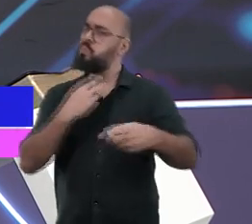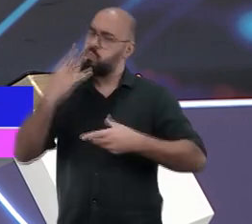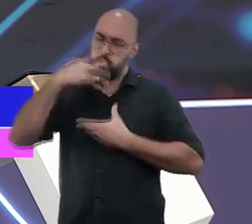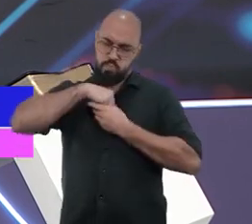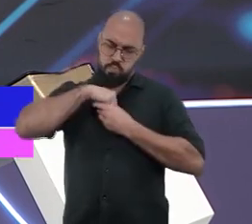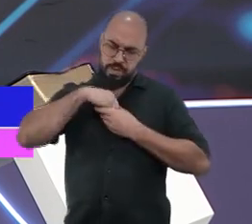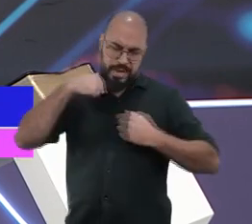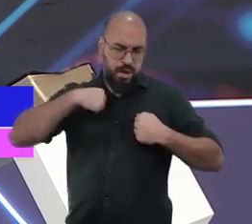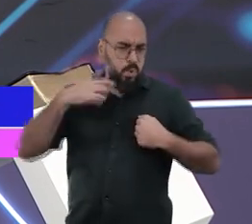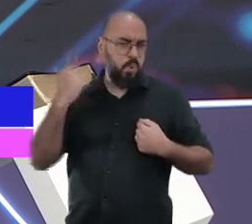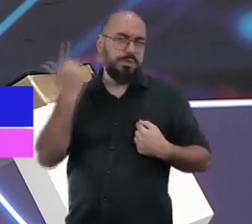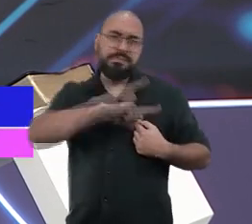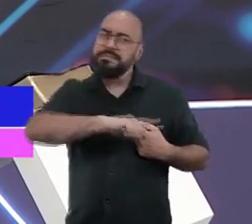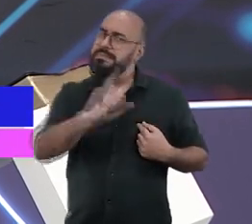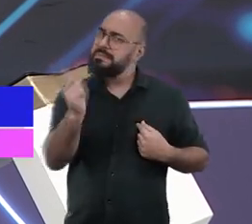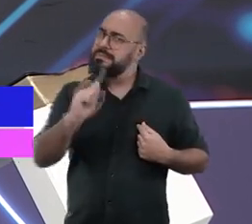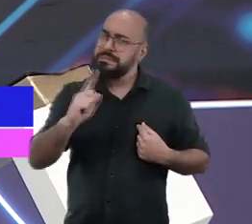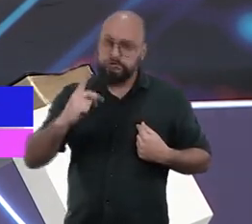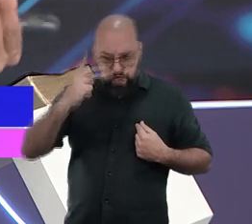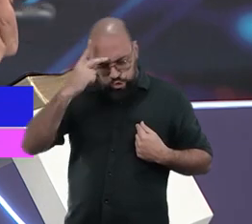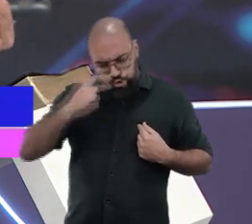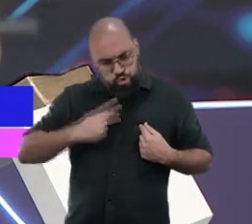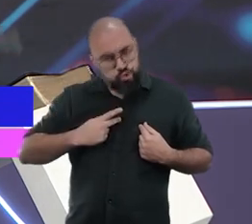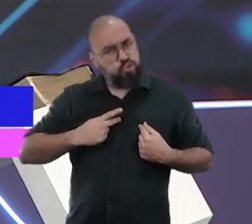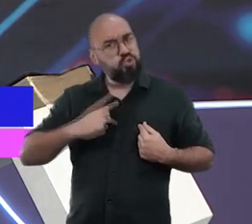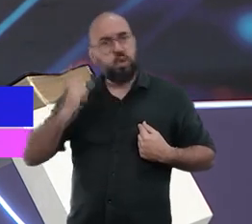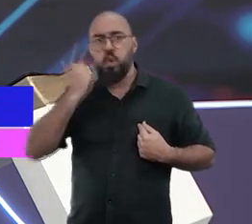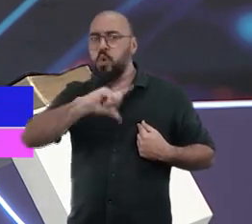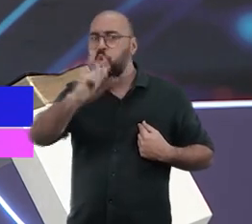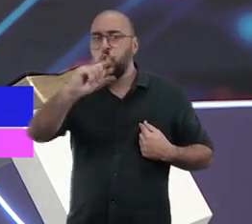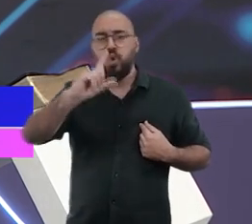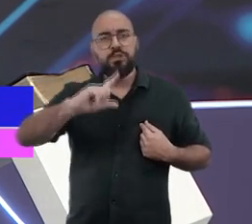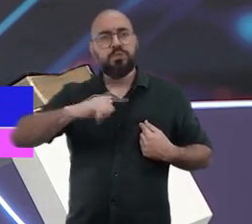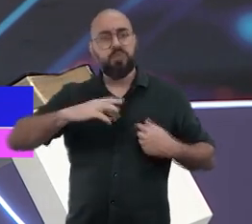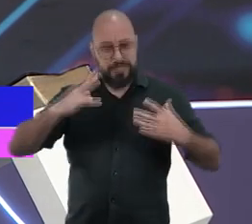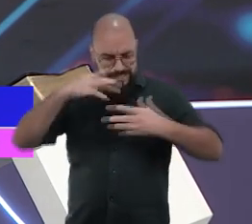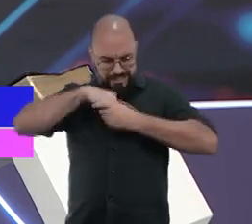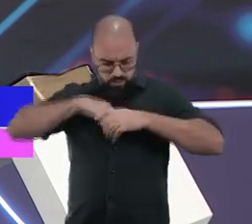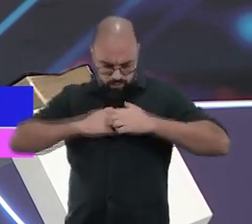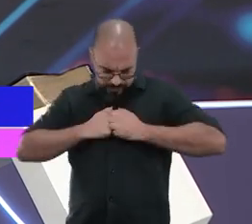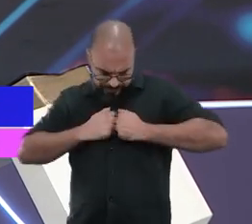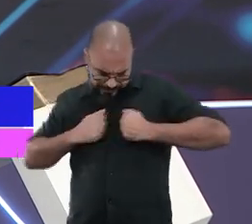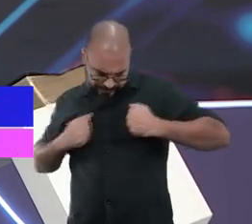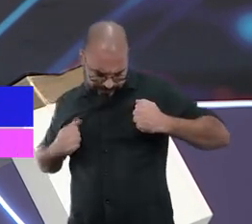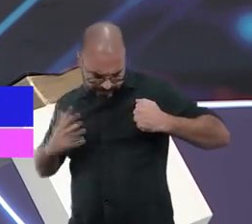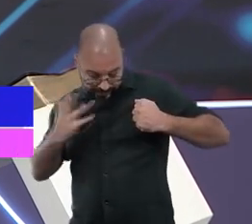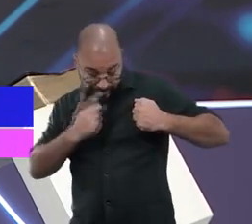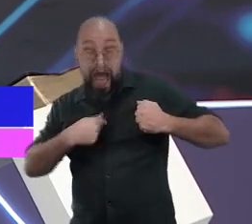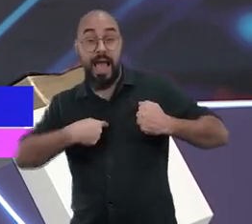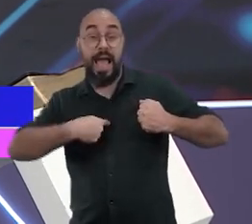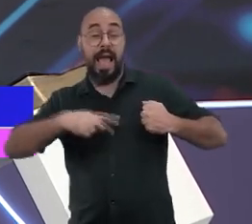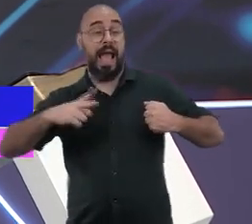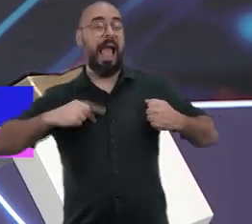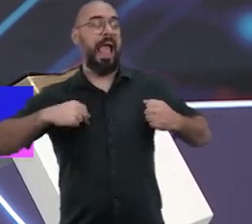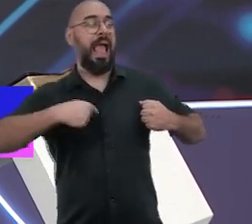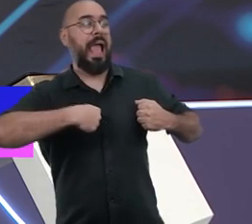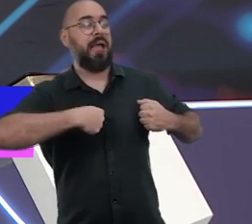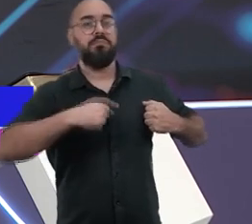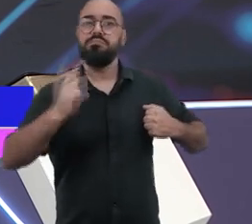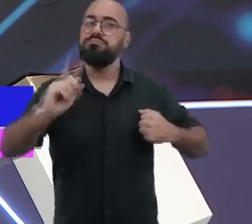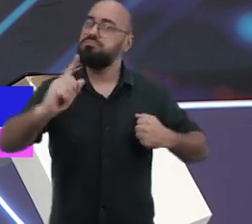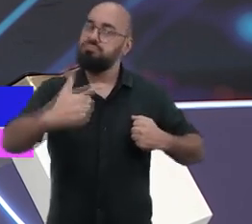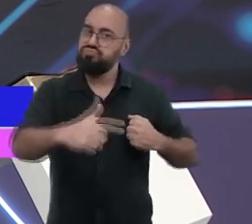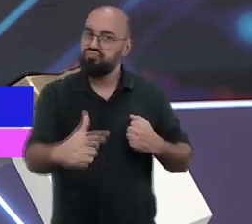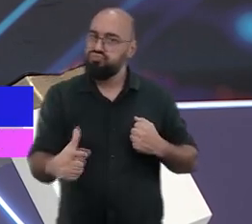nada dentro de mim que seja suficiente para pagar o preço do pecado e me levar para a eternidade.